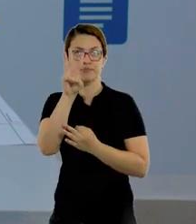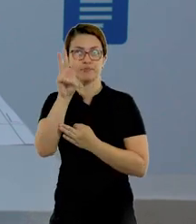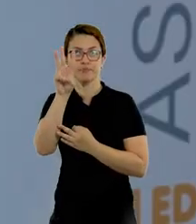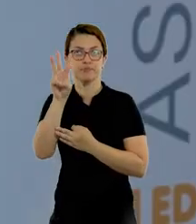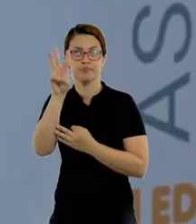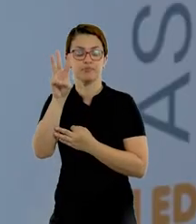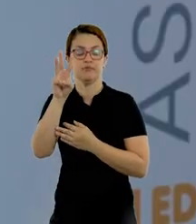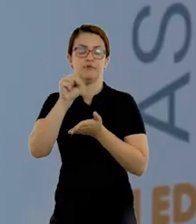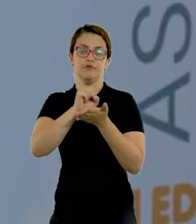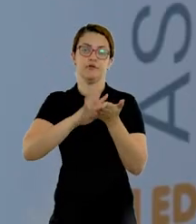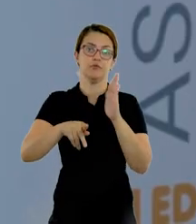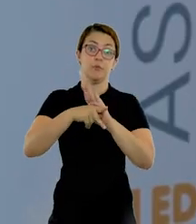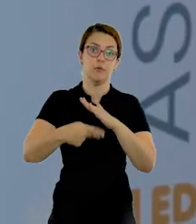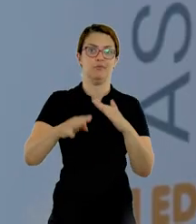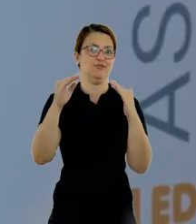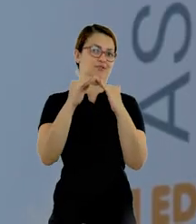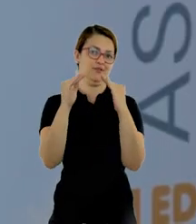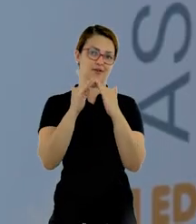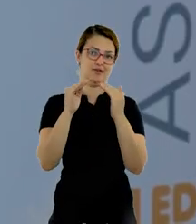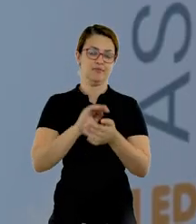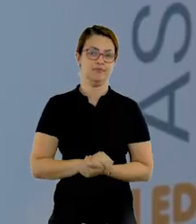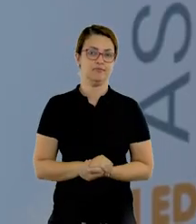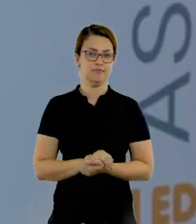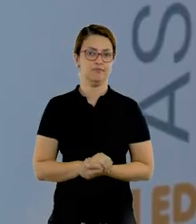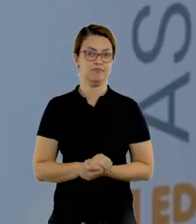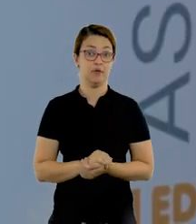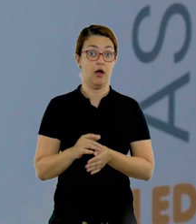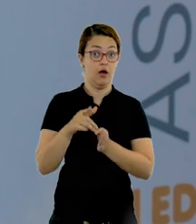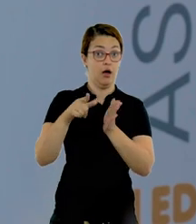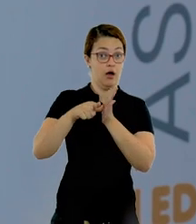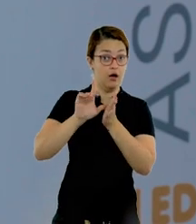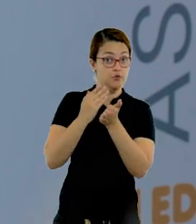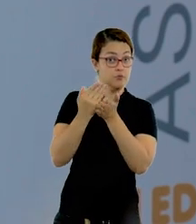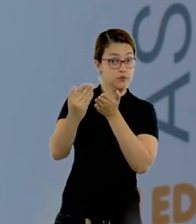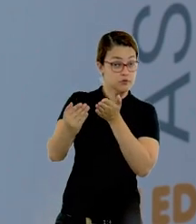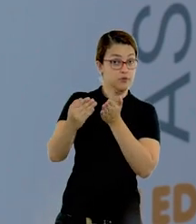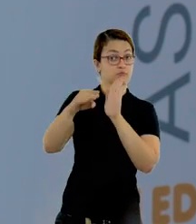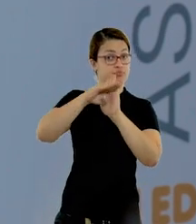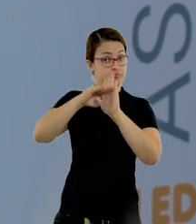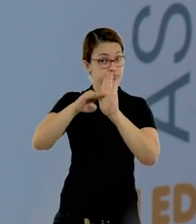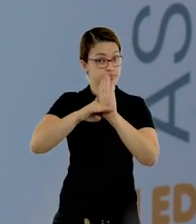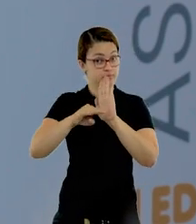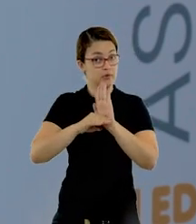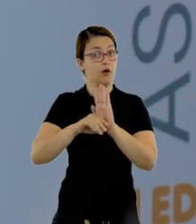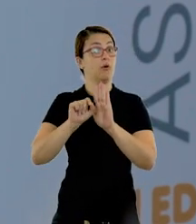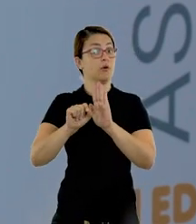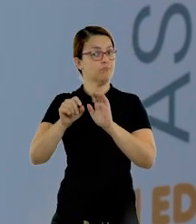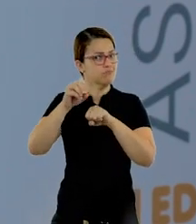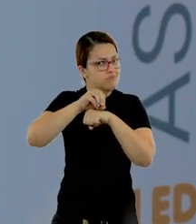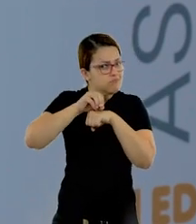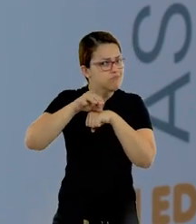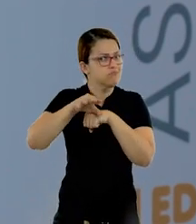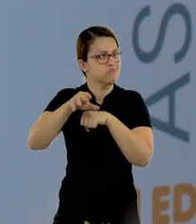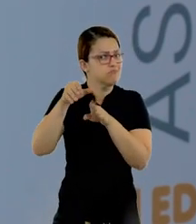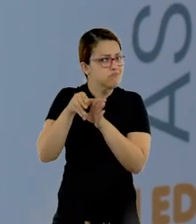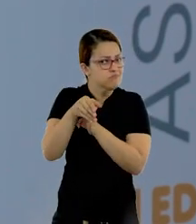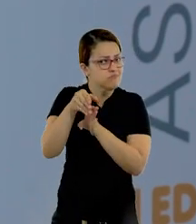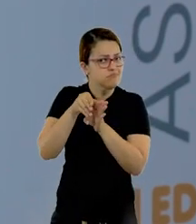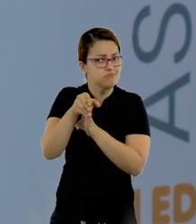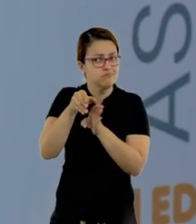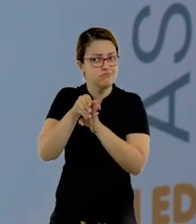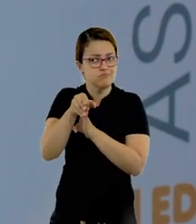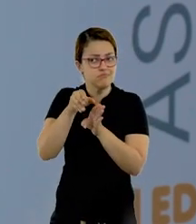casa. Antes de começarmos as atividades da rotina, eu sugiro para que os pais façam